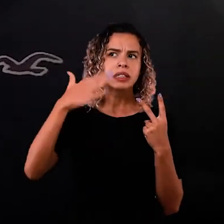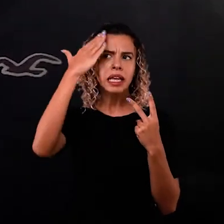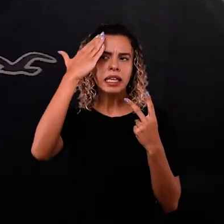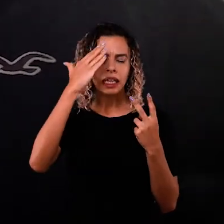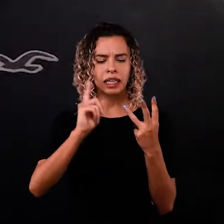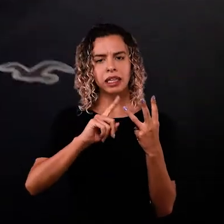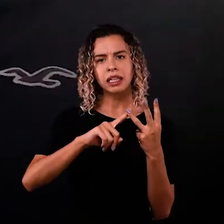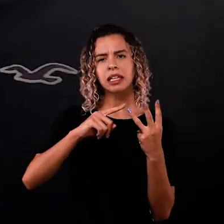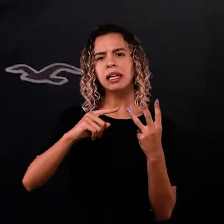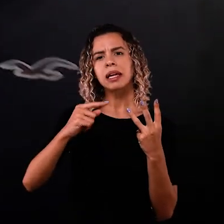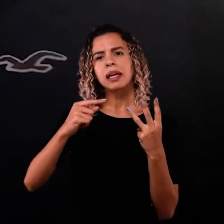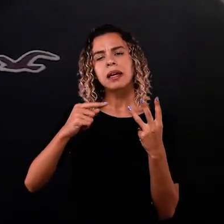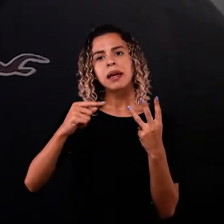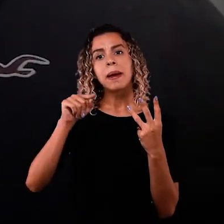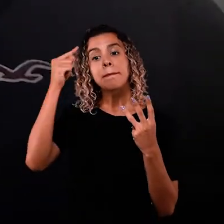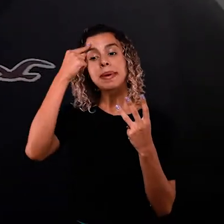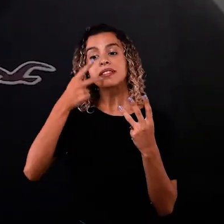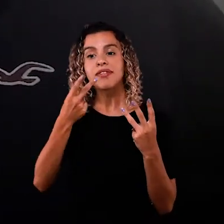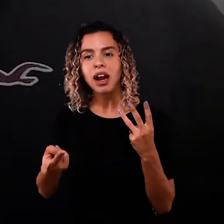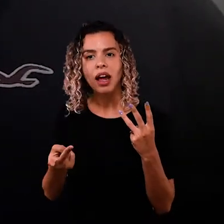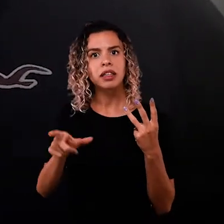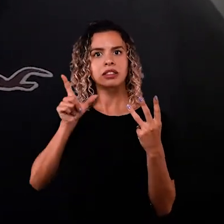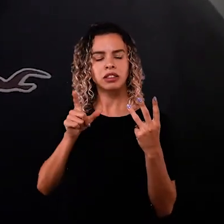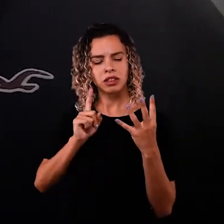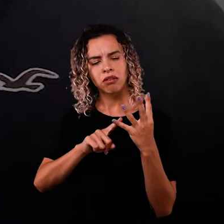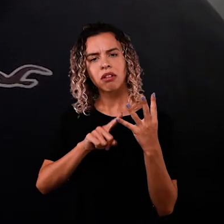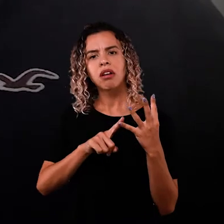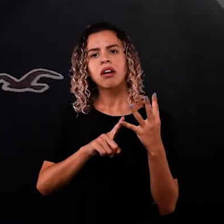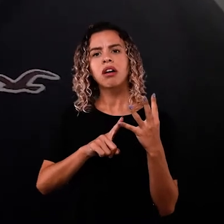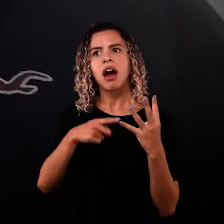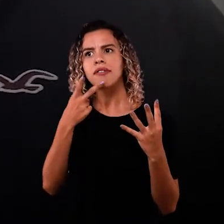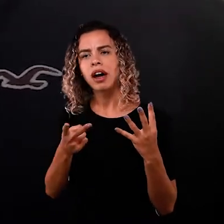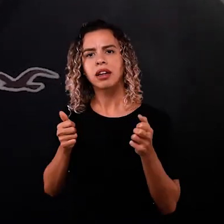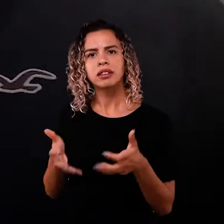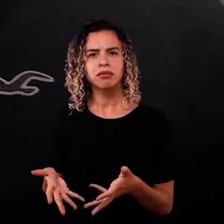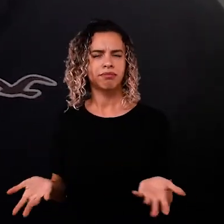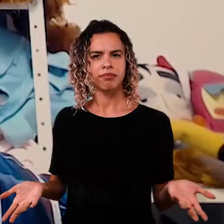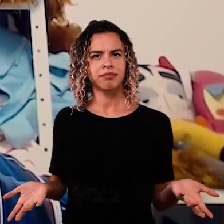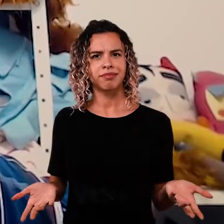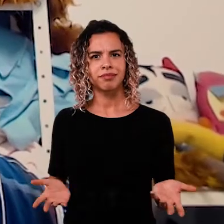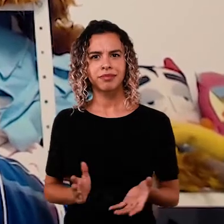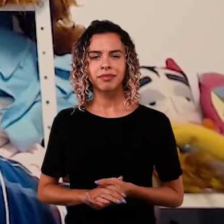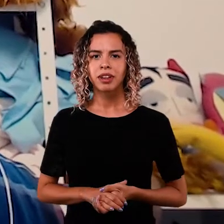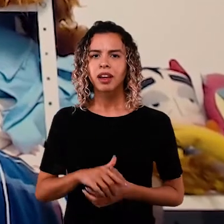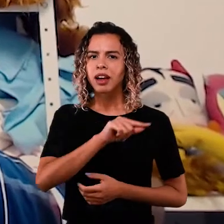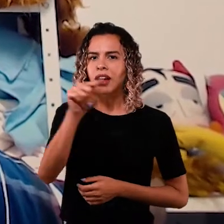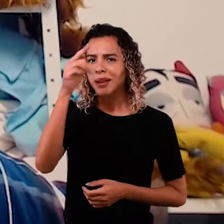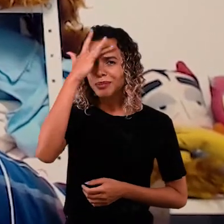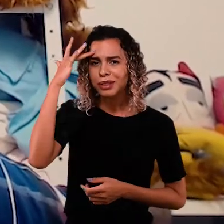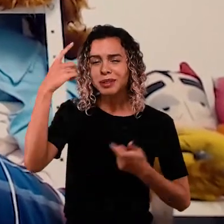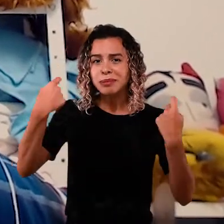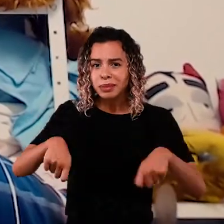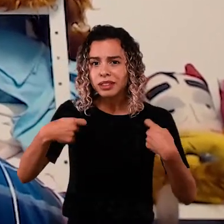eles estão falando. 3. Pensa o que você vai falar ou agir. 4. Falar ou agir. Fábio. As pessoas